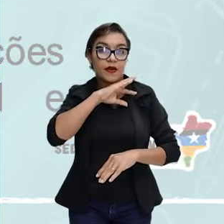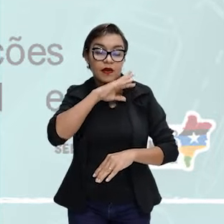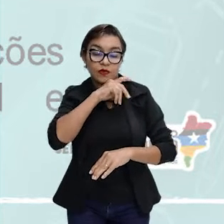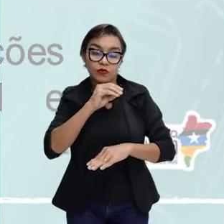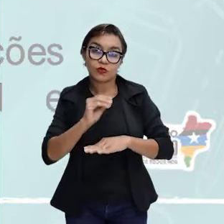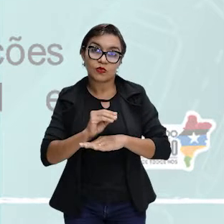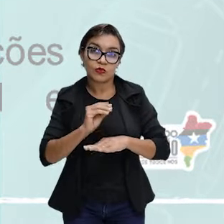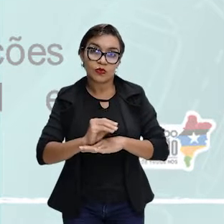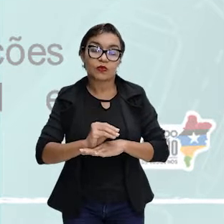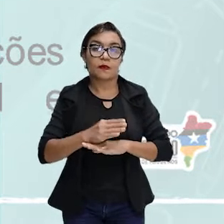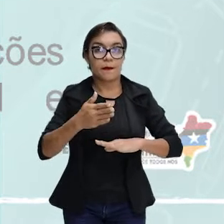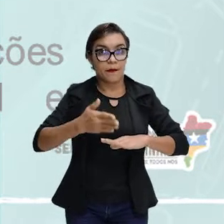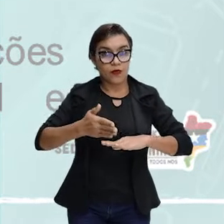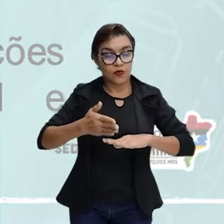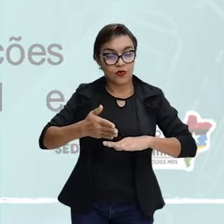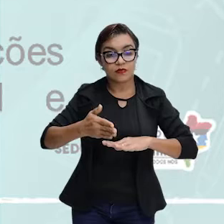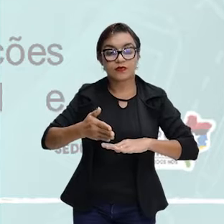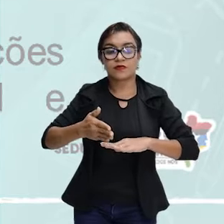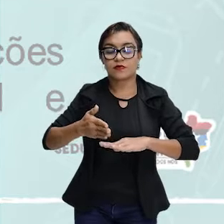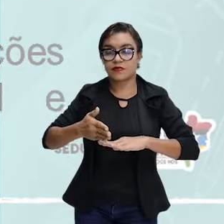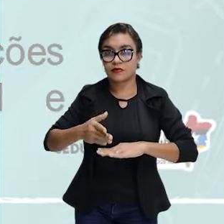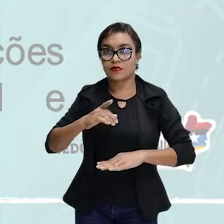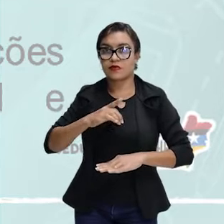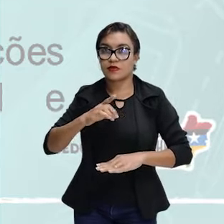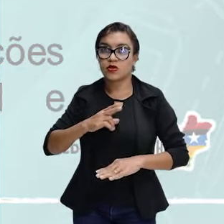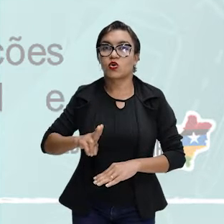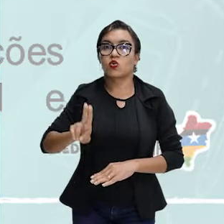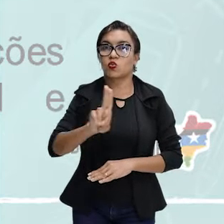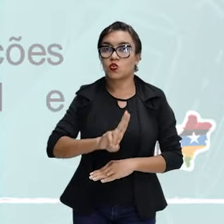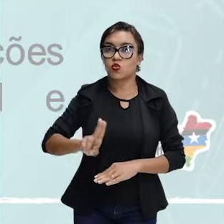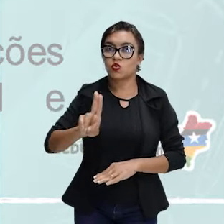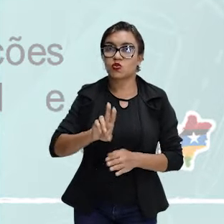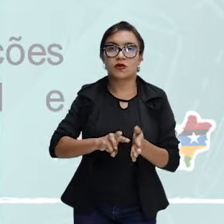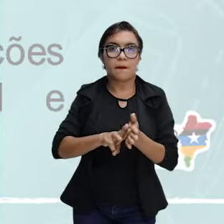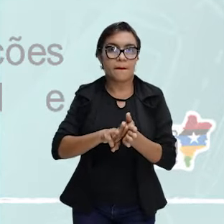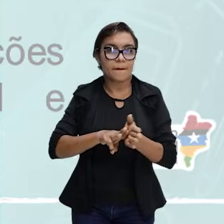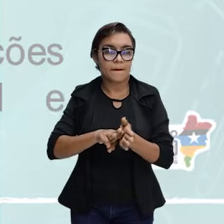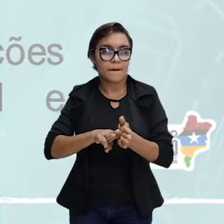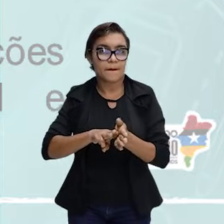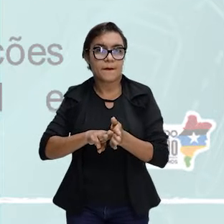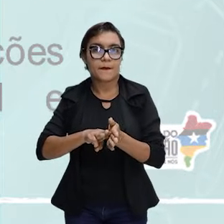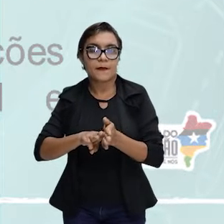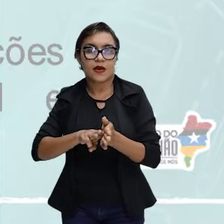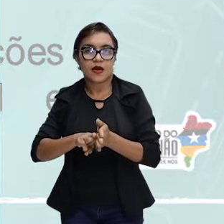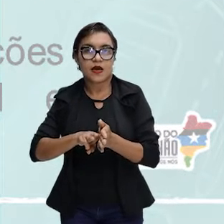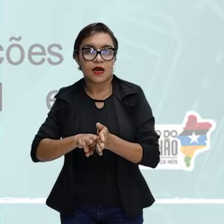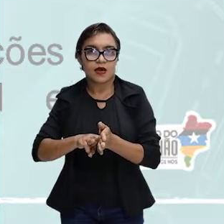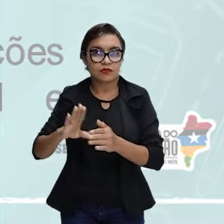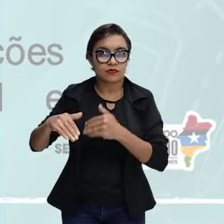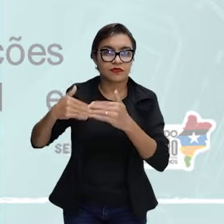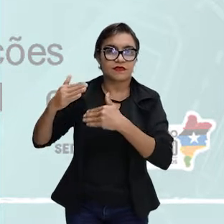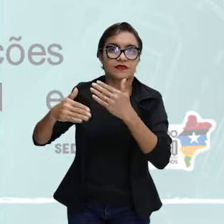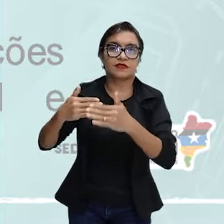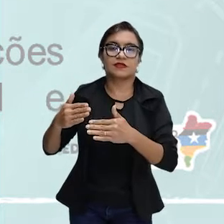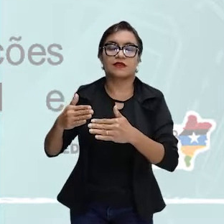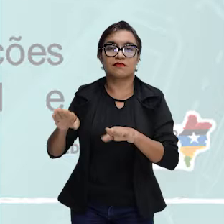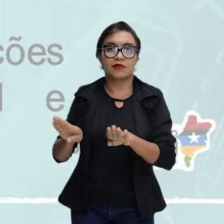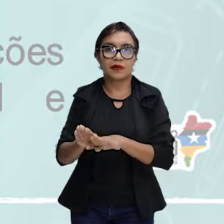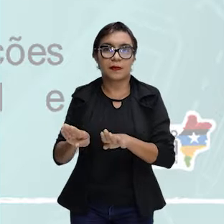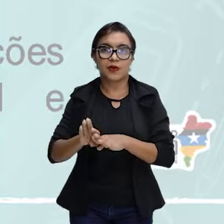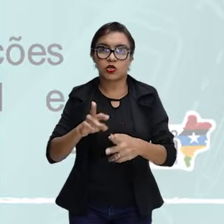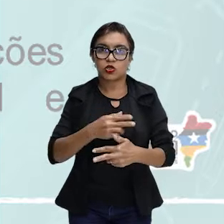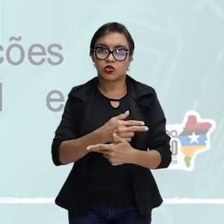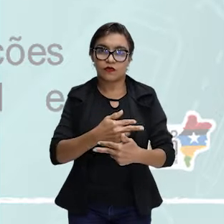maior produtividade, sendo marcada pela utilização de métodos avançados e recursos tecnológicos. Não esquece